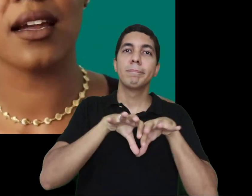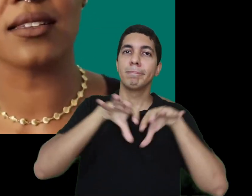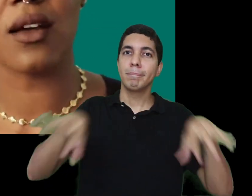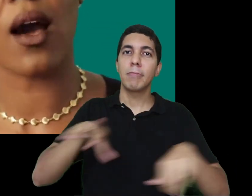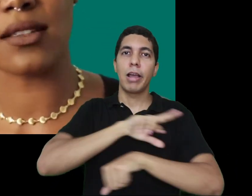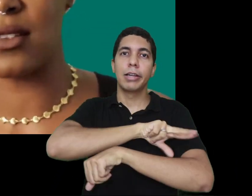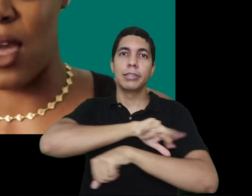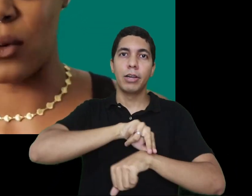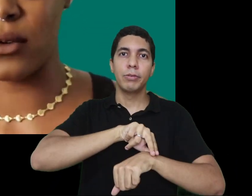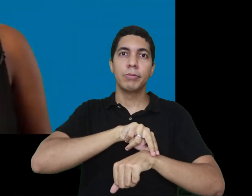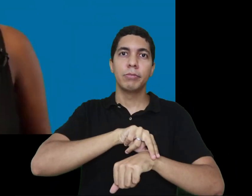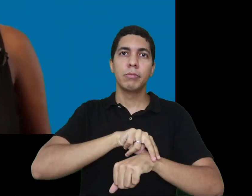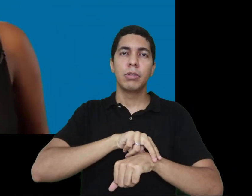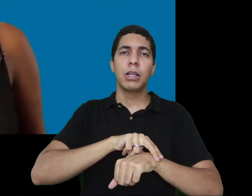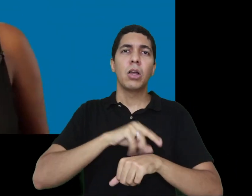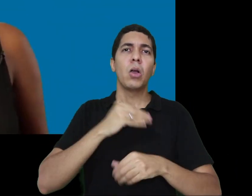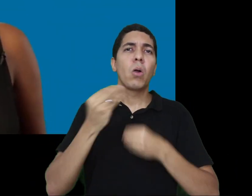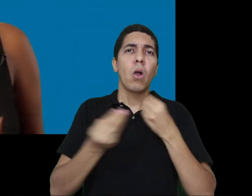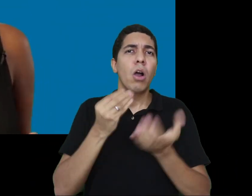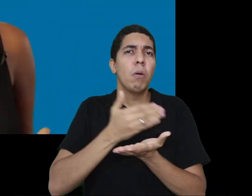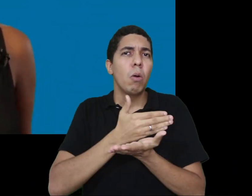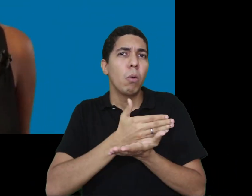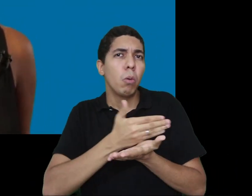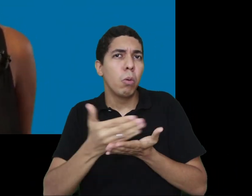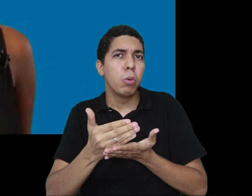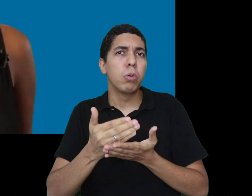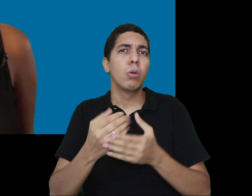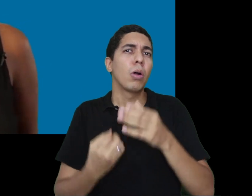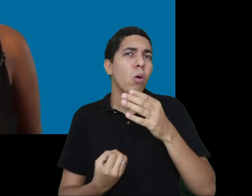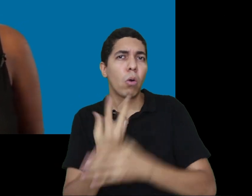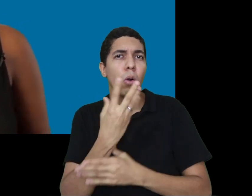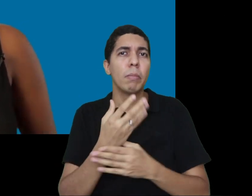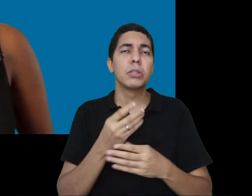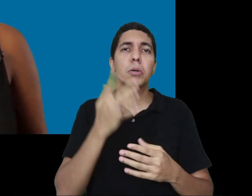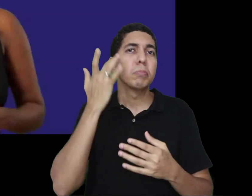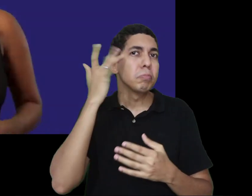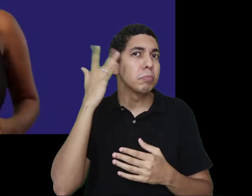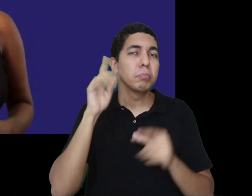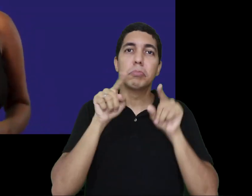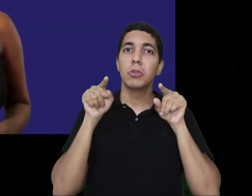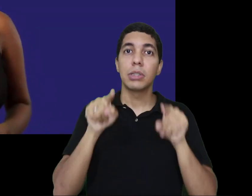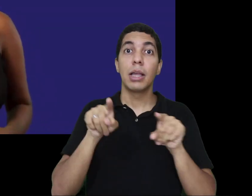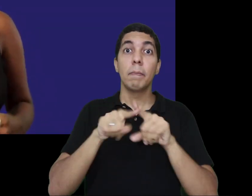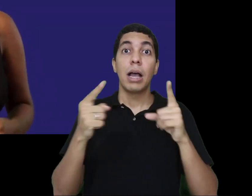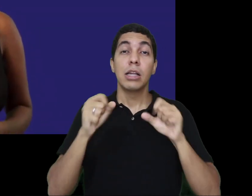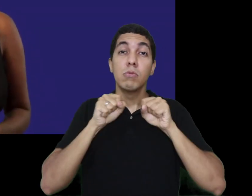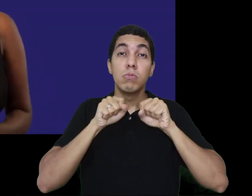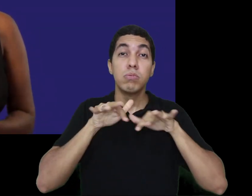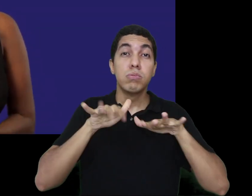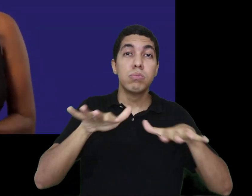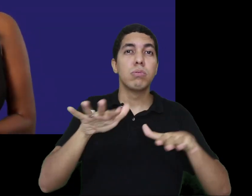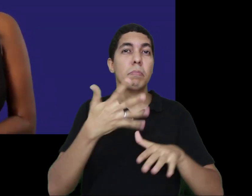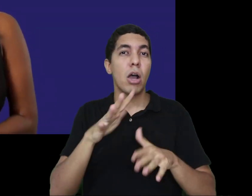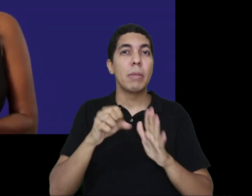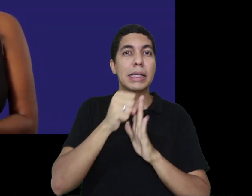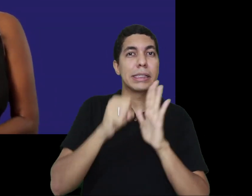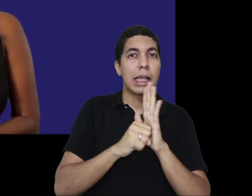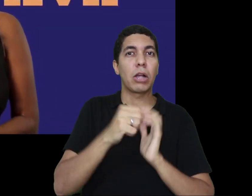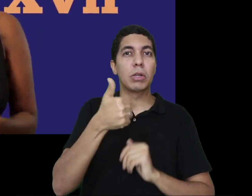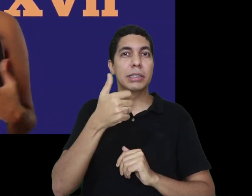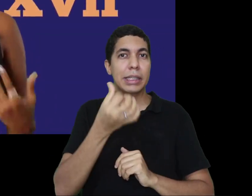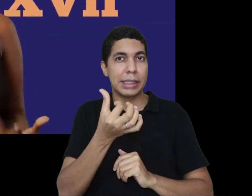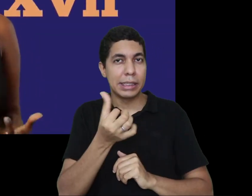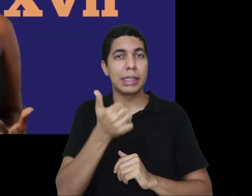e a segregação racial. Não dá para saber exatamente quando o racismo começou, mas essas ideias se espalharam entre os